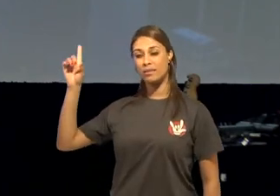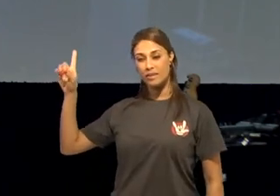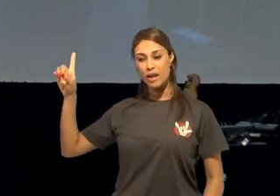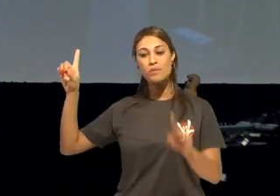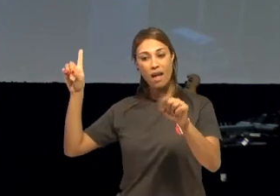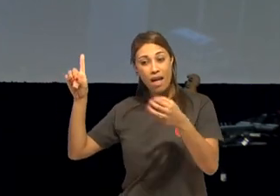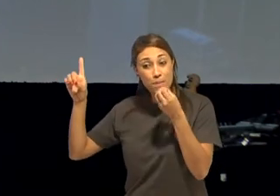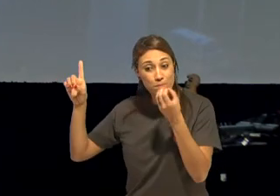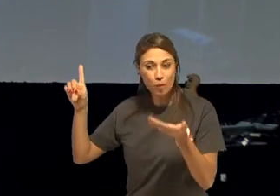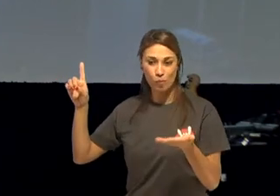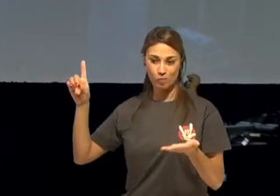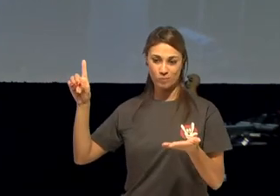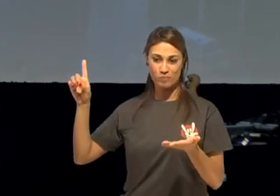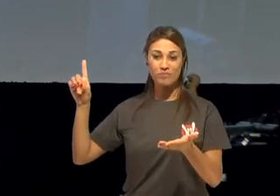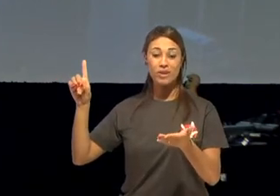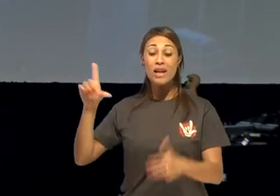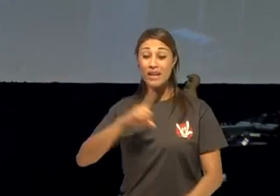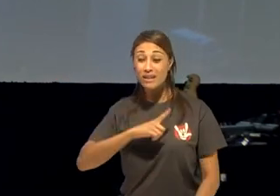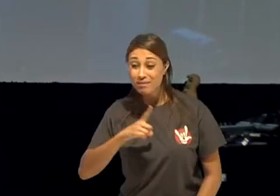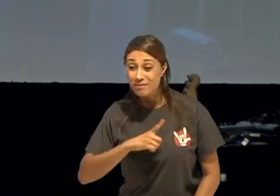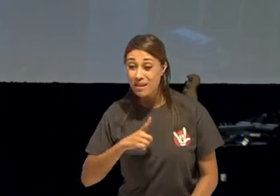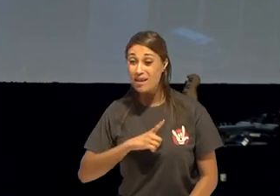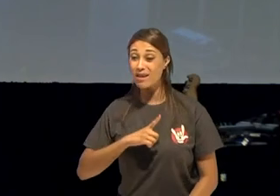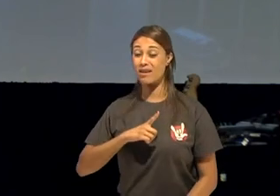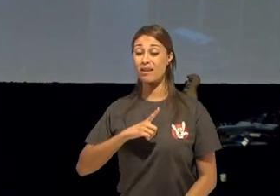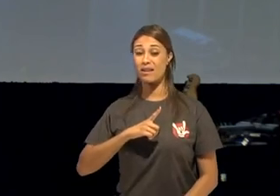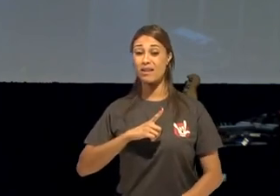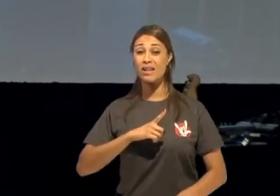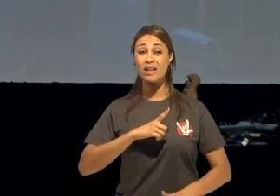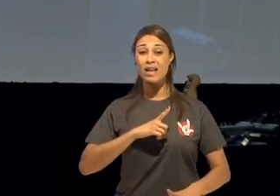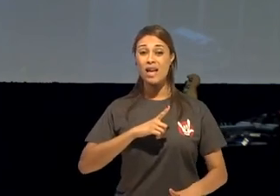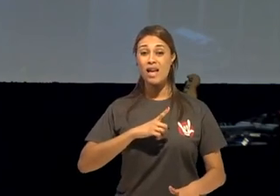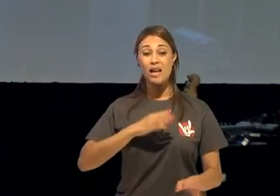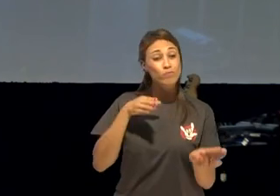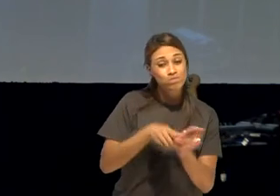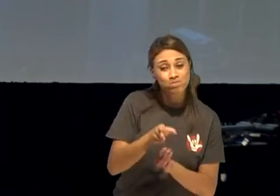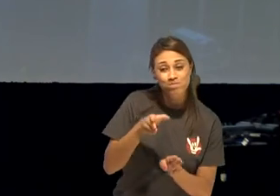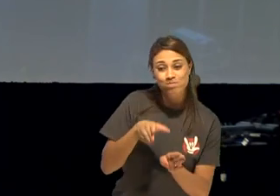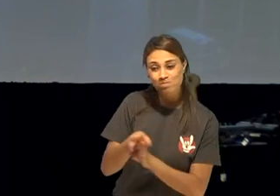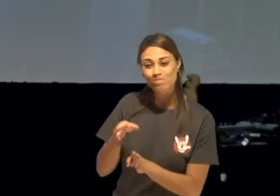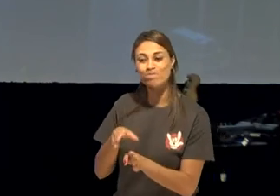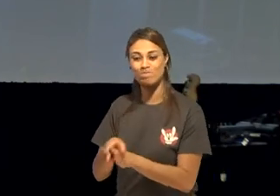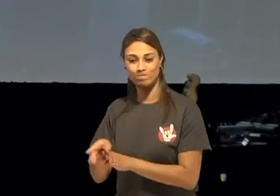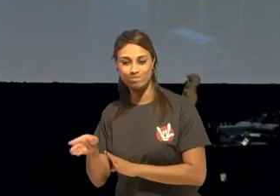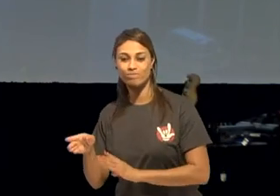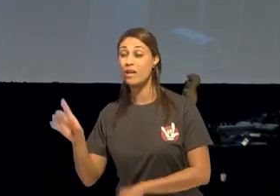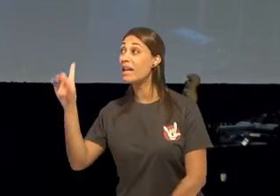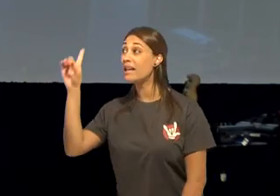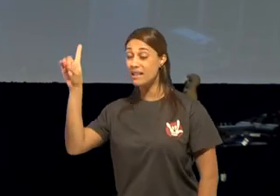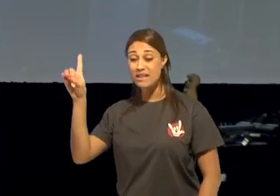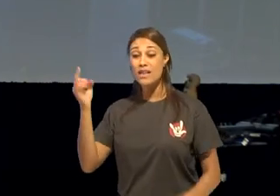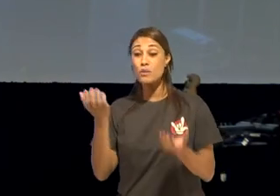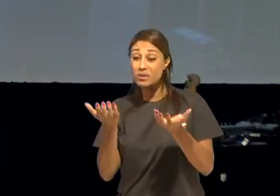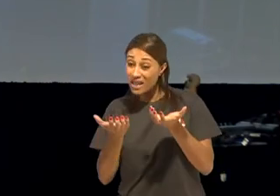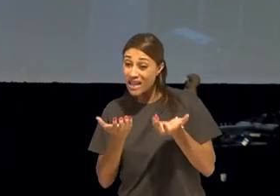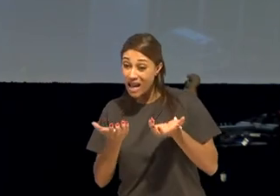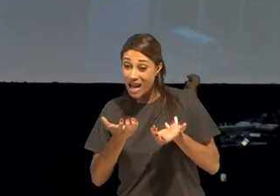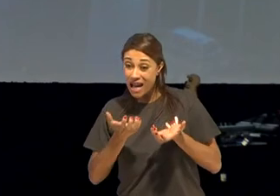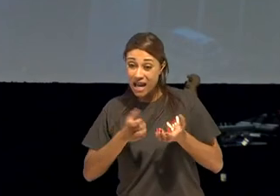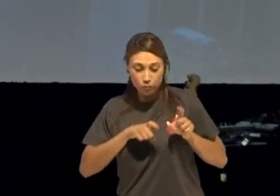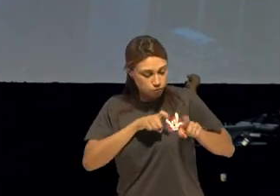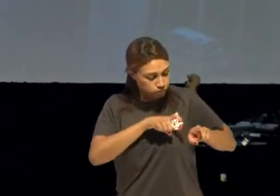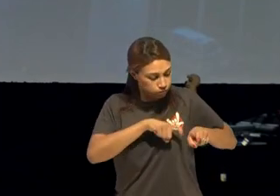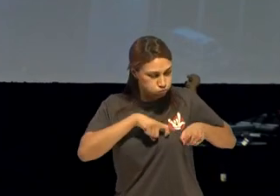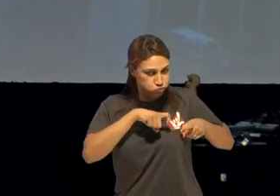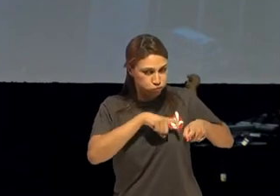há correção, e na sua bondade Ele deseja cavar você, e como um ouro que é refinado no fogo,